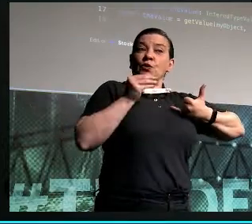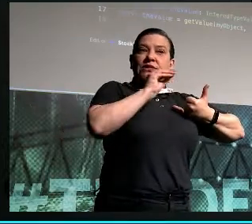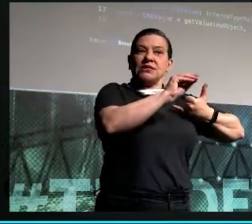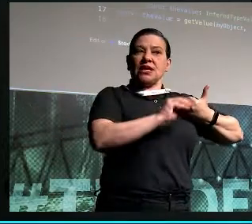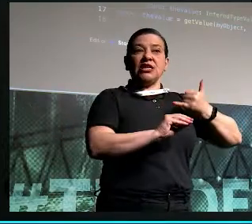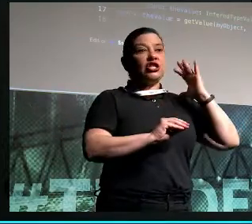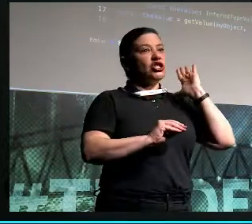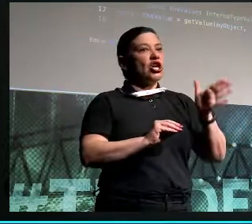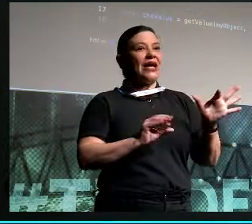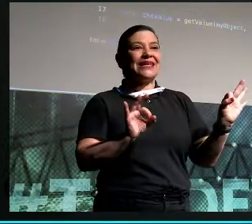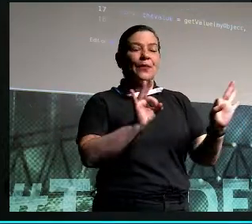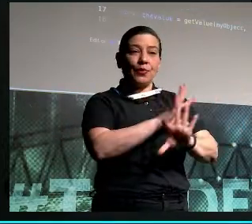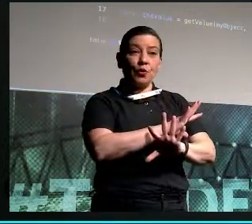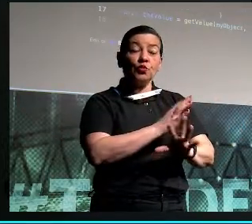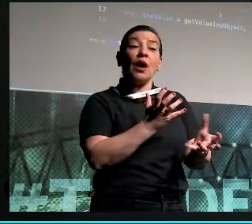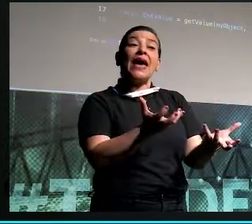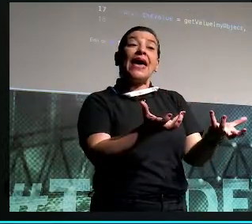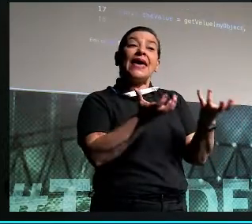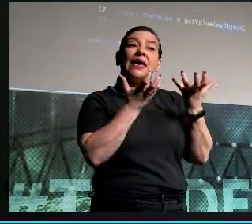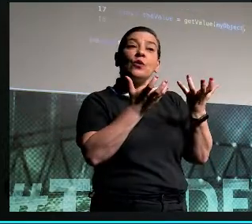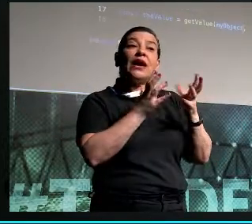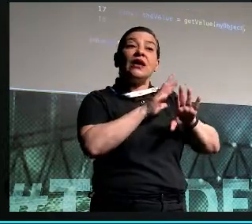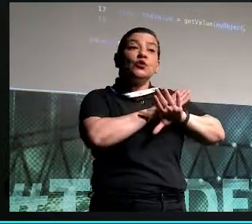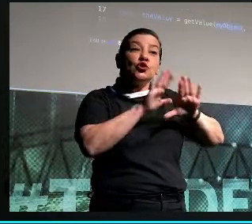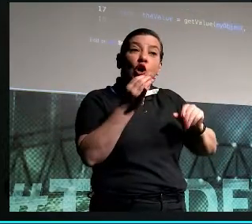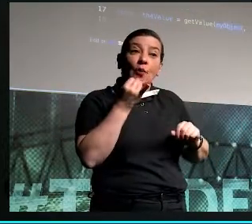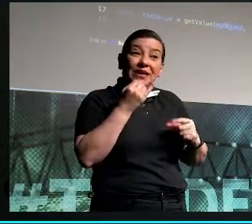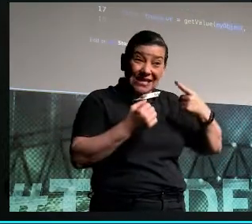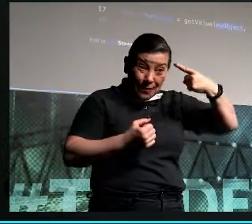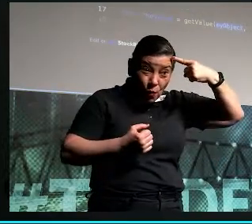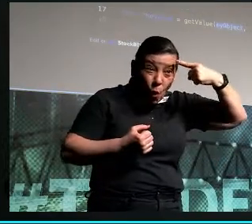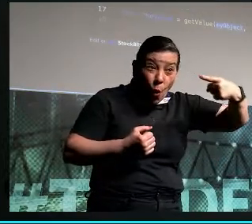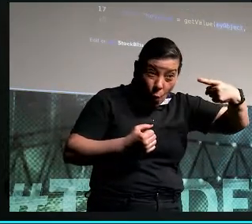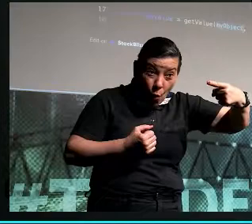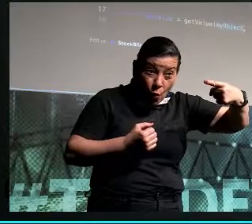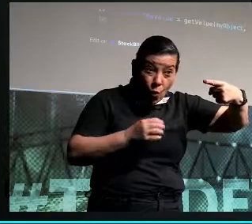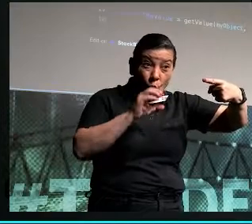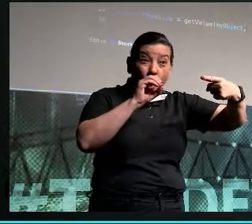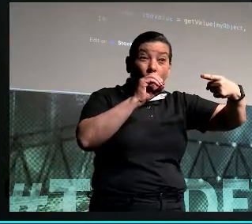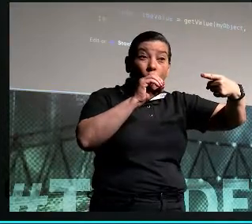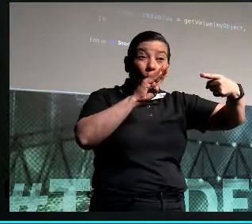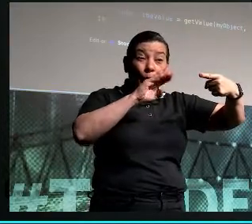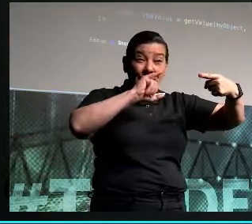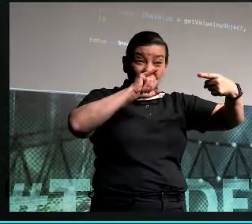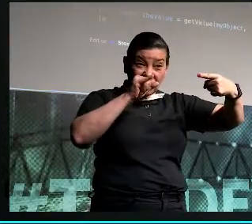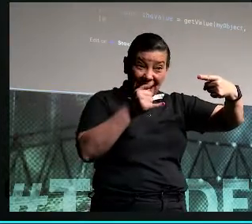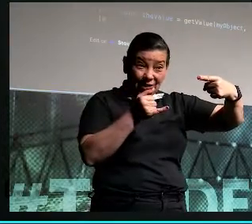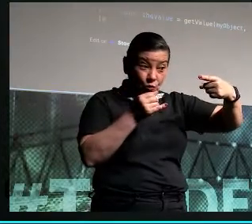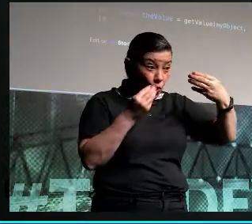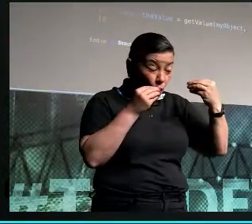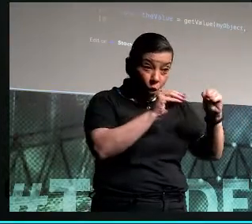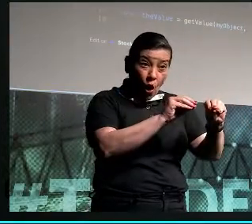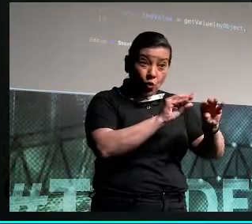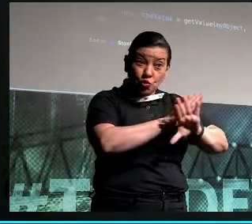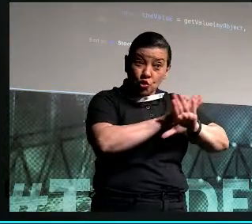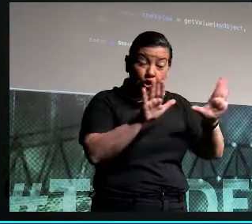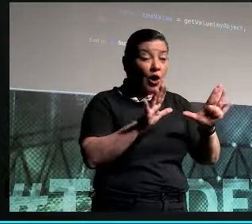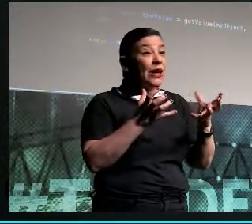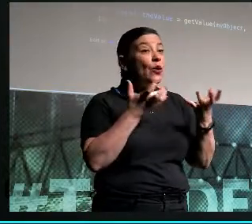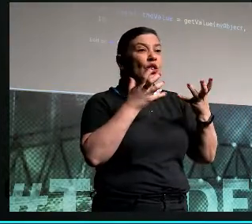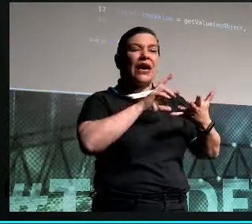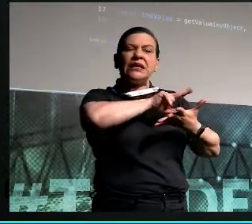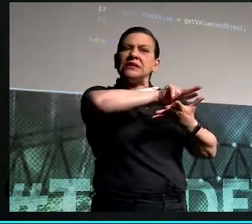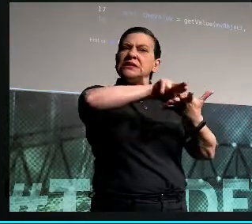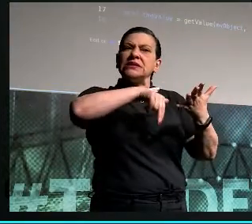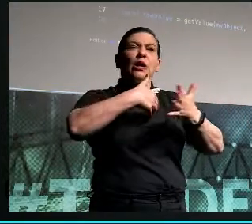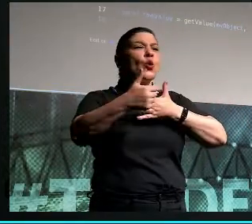quero. E eu quero com que esse cara aqui não aceite só esse objeto. Eu quero que ele aceite qualquer objeto para mim. E ele me dê IntelliSense das chaves de